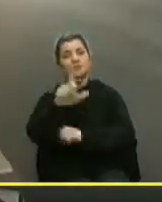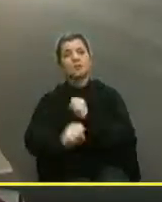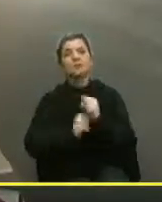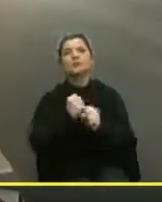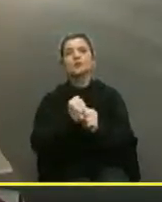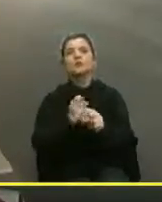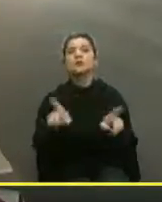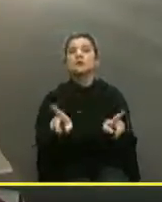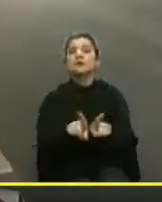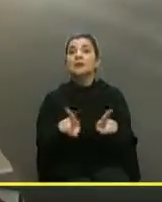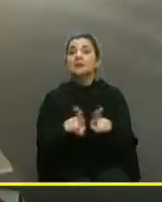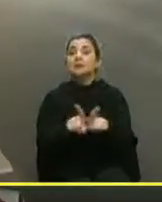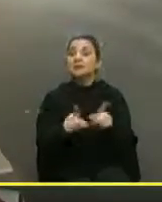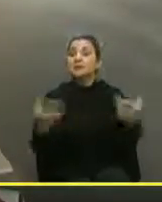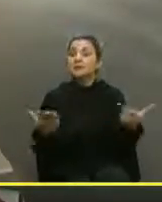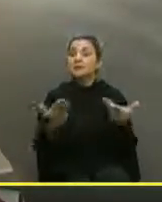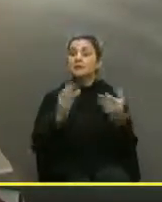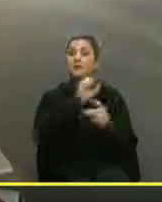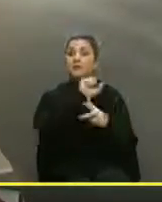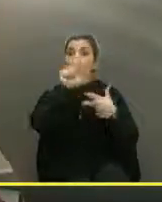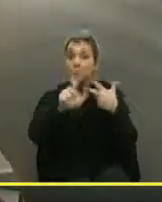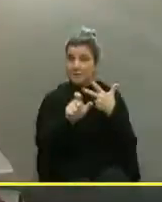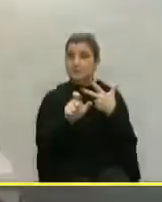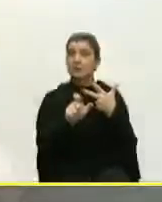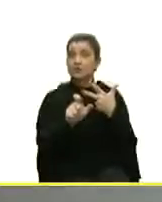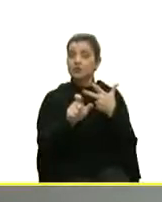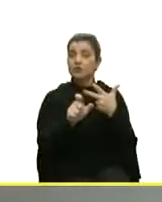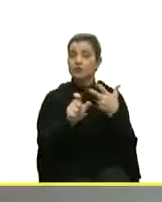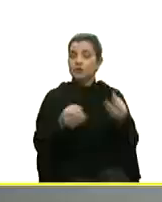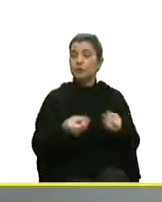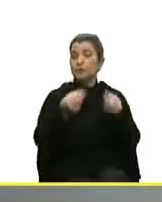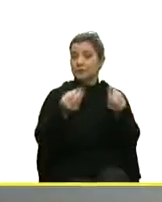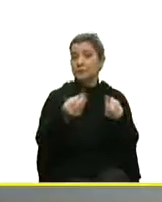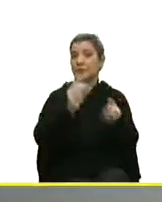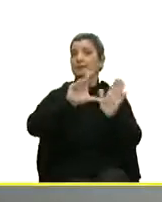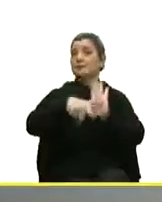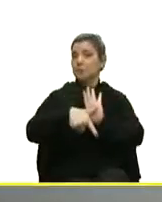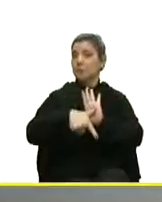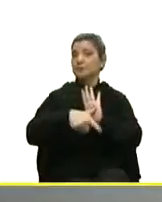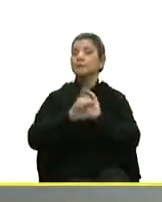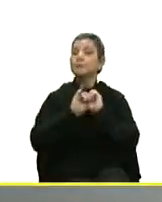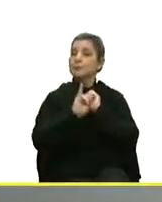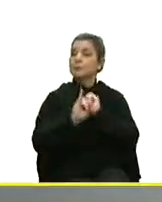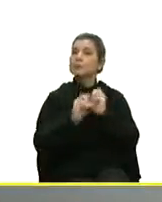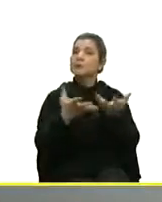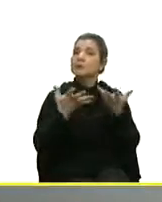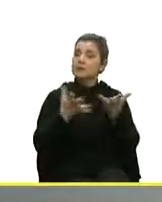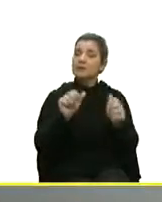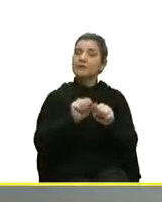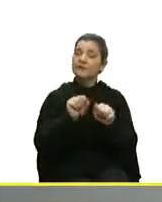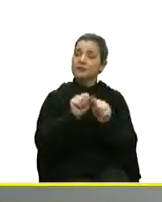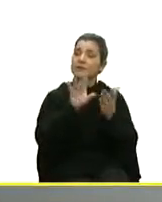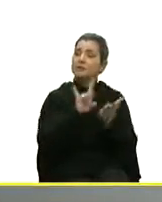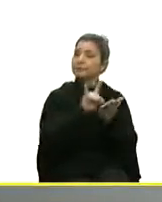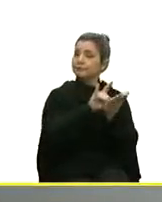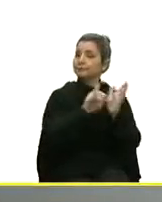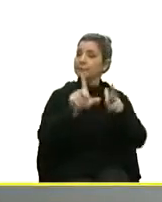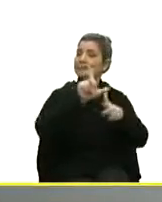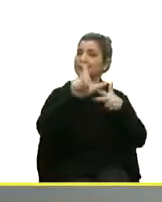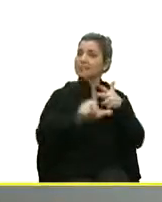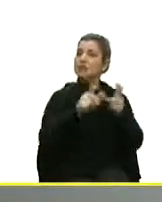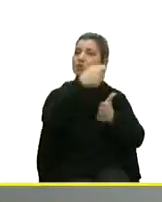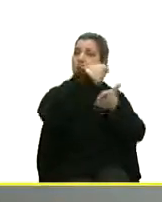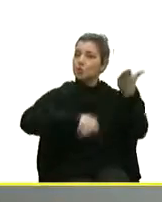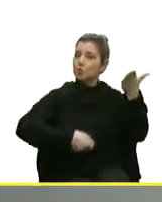temos também essas aqui de iniciativa do Poder Executivo que eu vou entregar mais adiante que caso queiram fazer essa consolidação das leis de